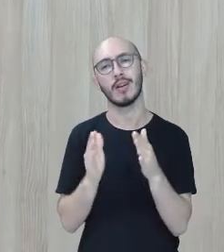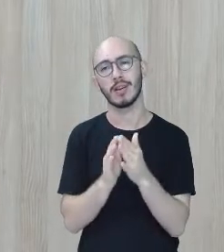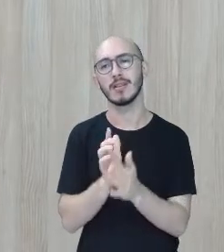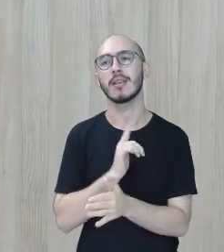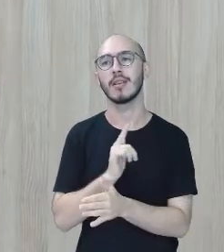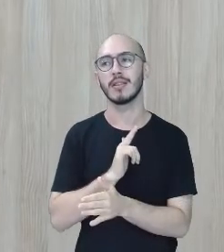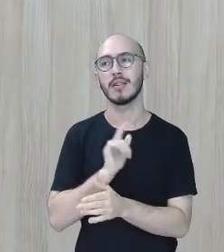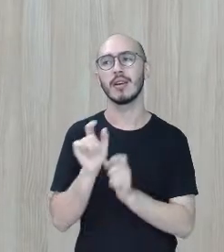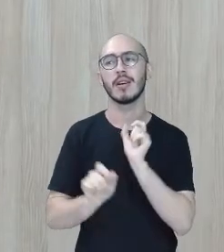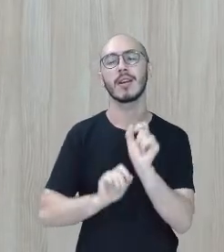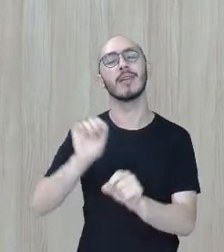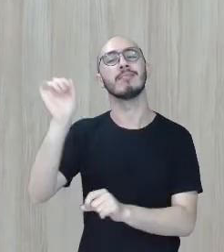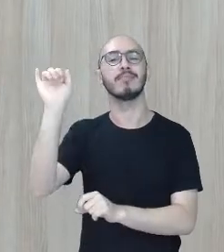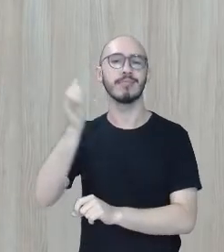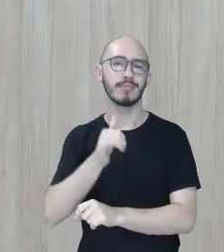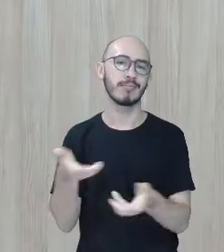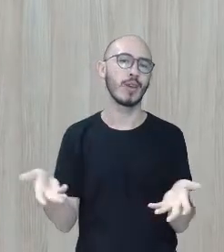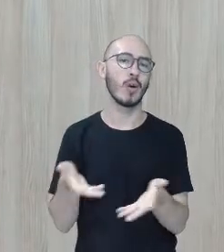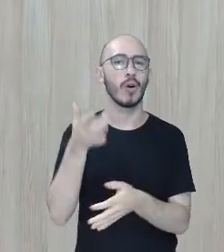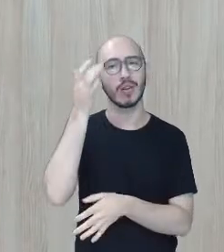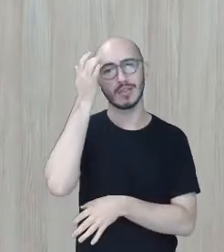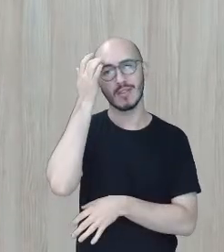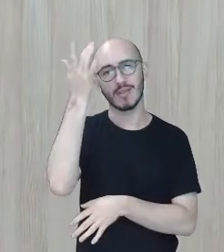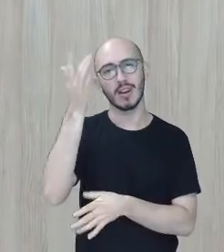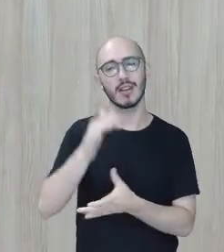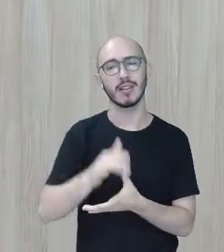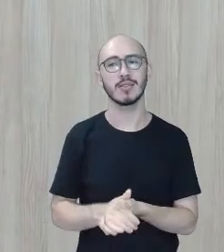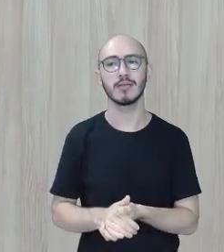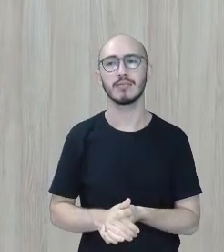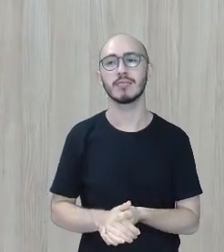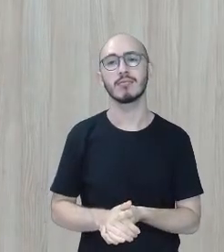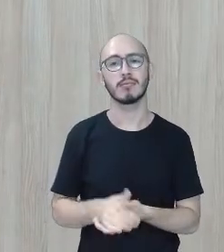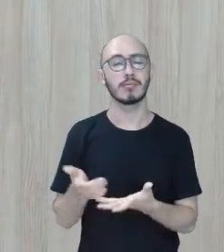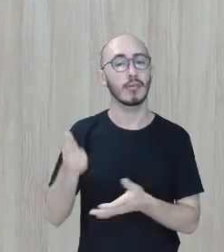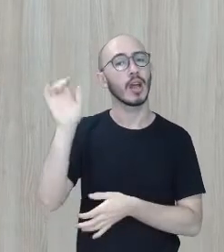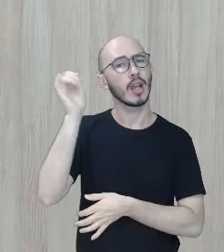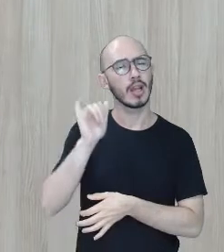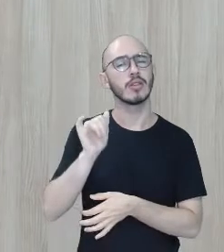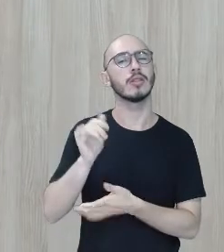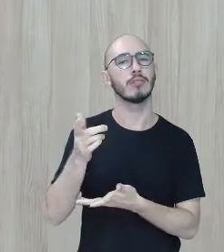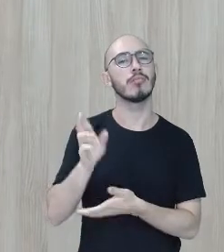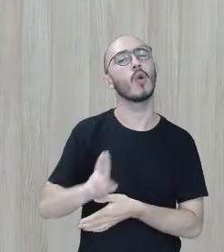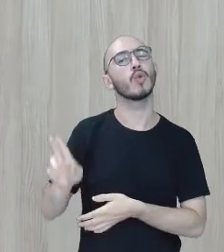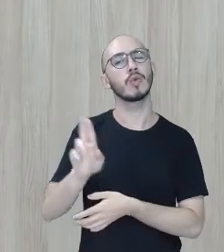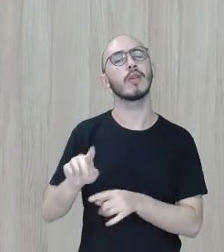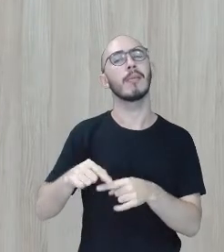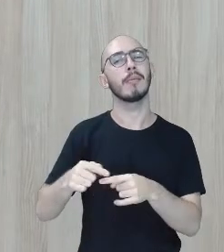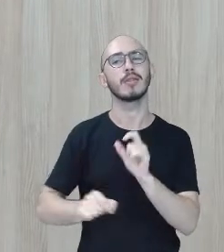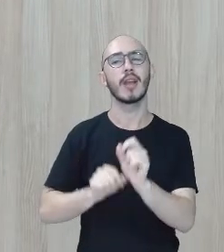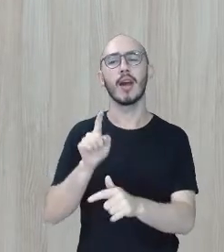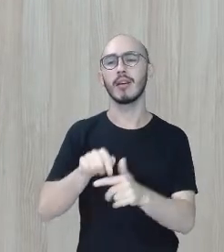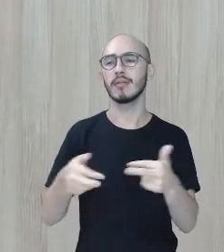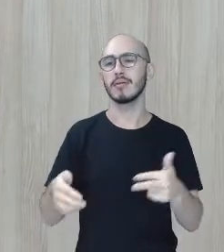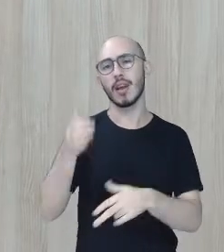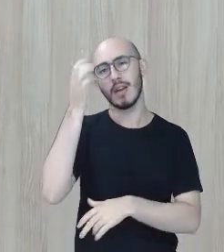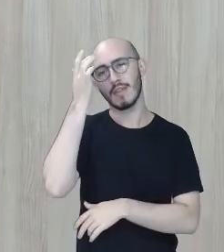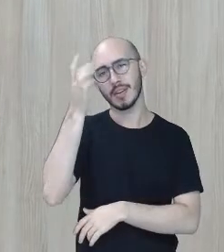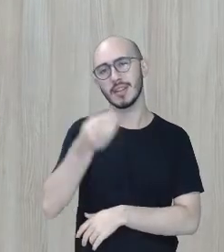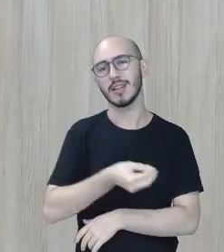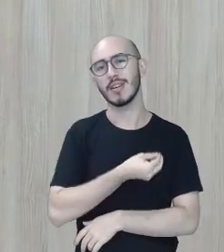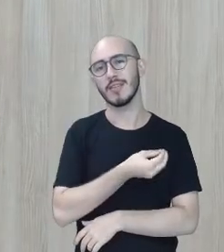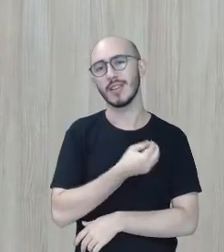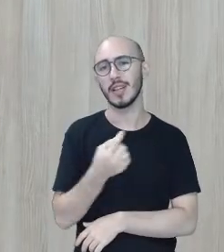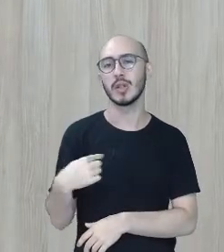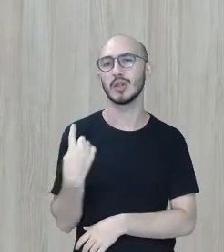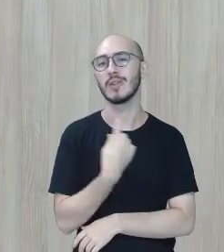à base da eletricidade. Mesmo gastando mais energia, nós temos esses equipamentos que facilitam a nossa